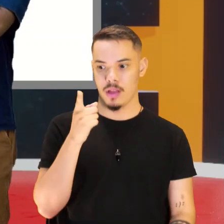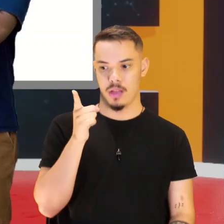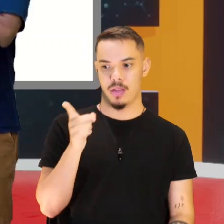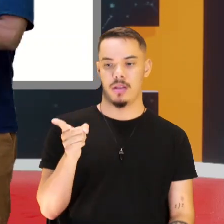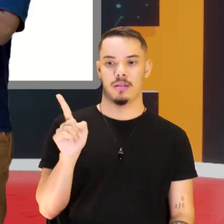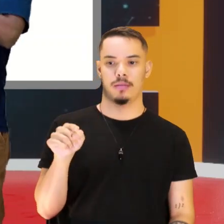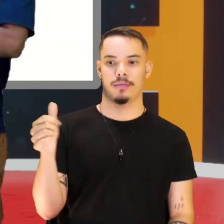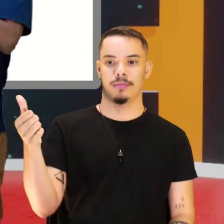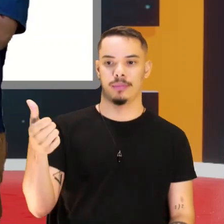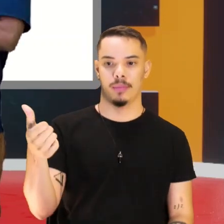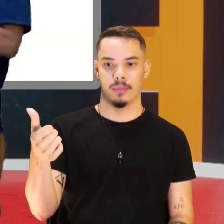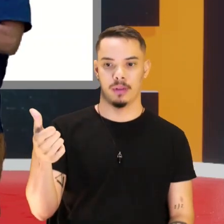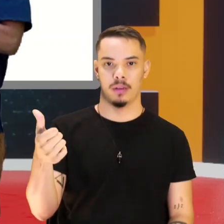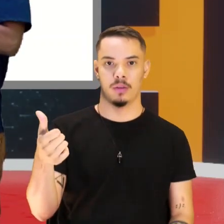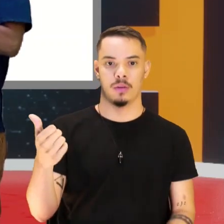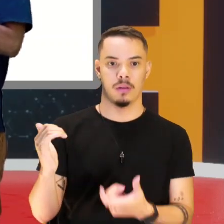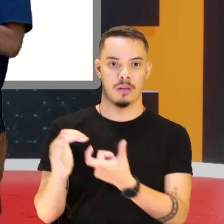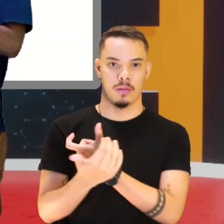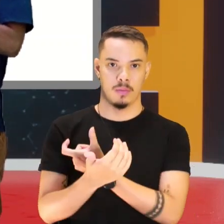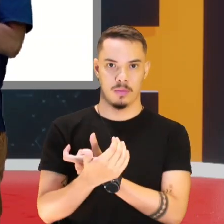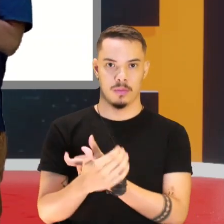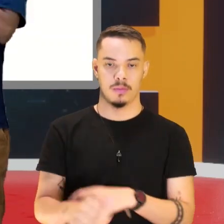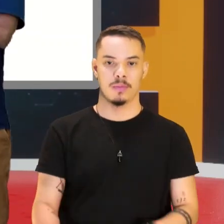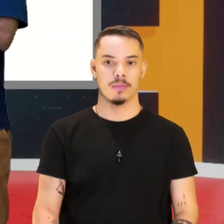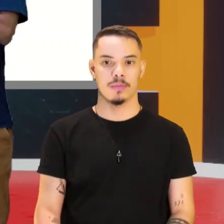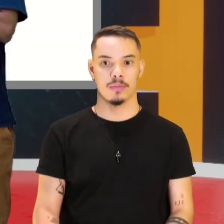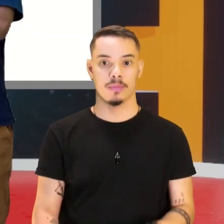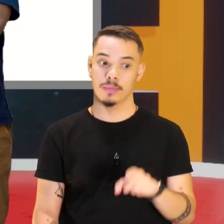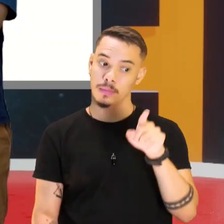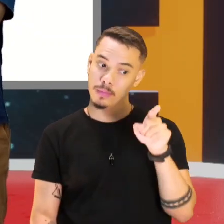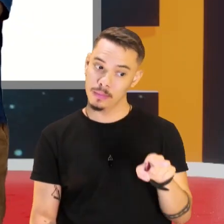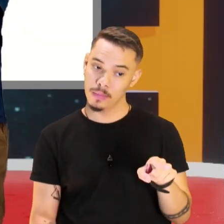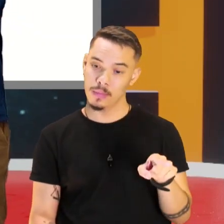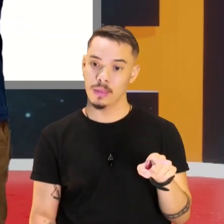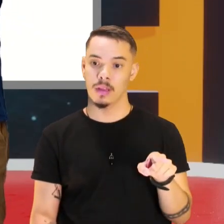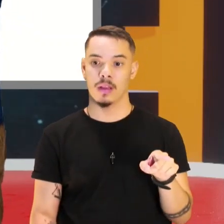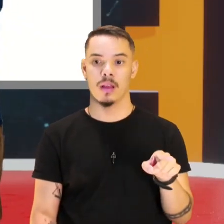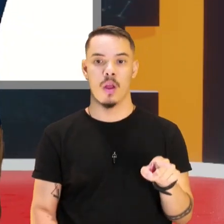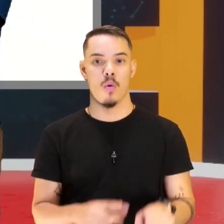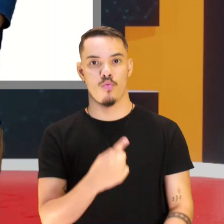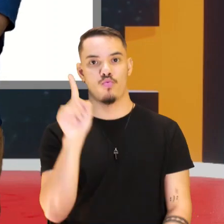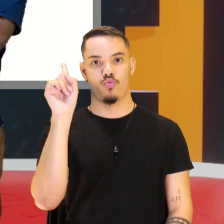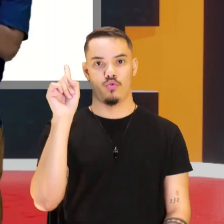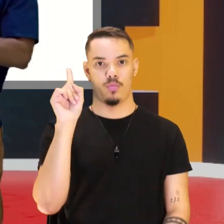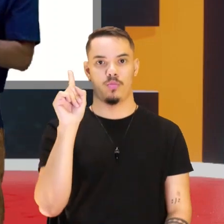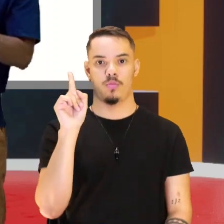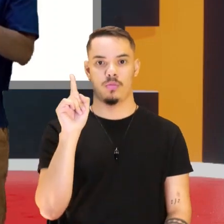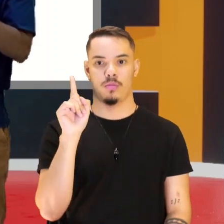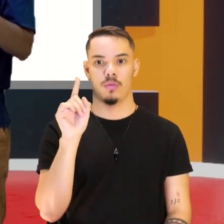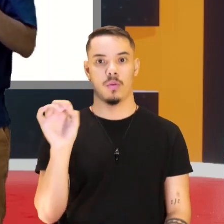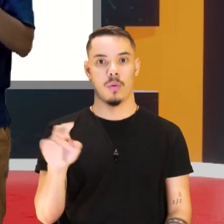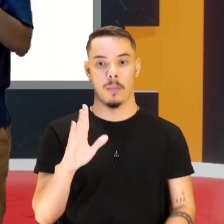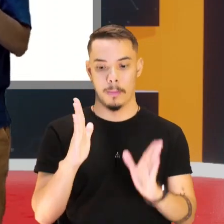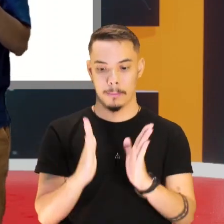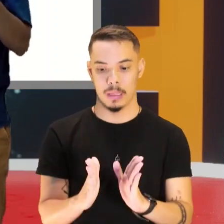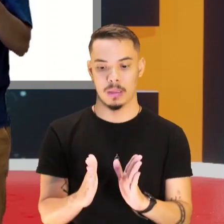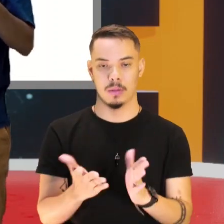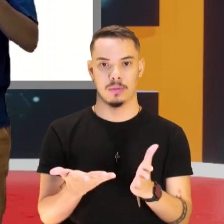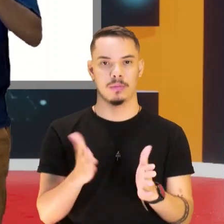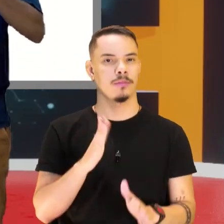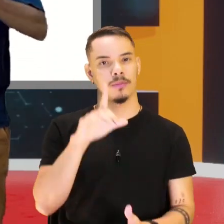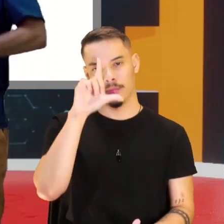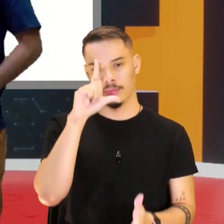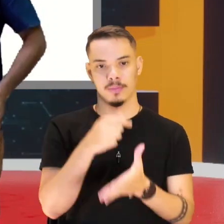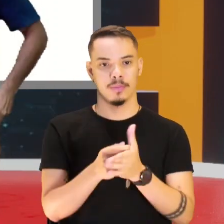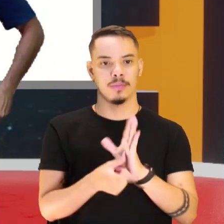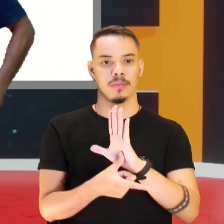o primeiro termo da sequência. Esse aqui é o meu último termo, é o termo do meio. Já vai estar